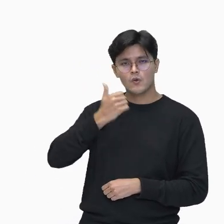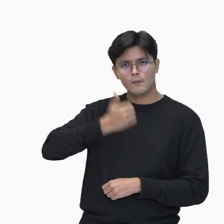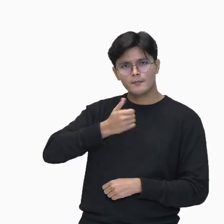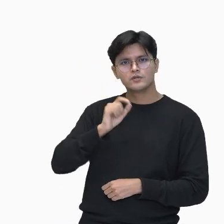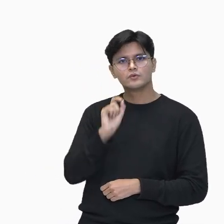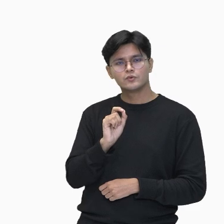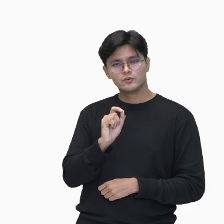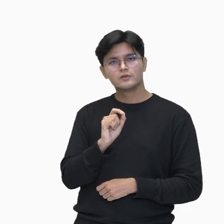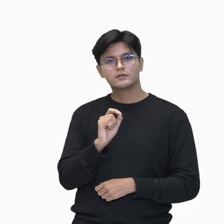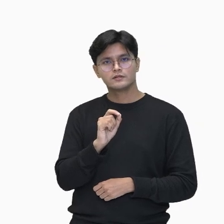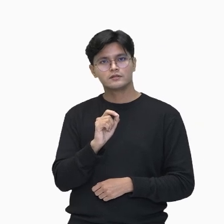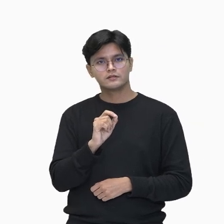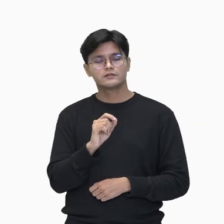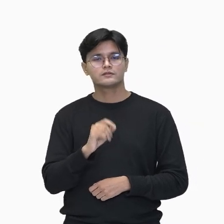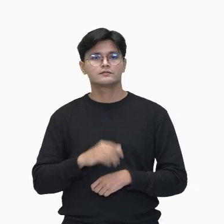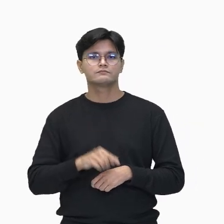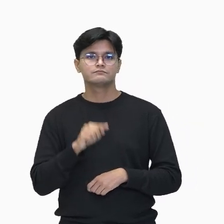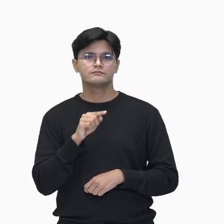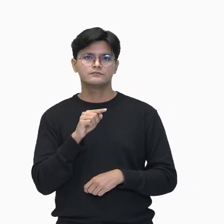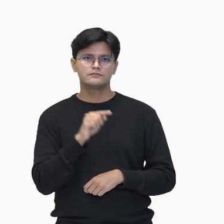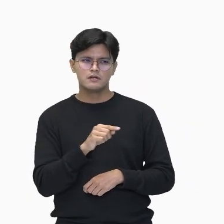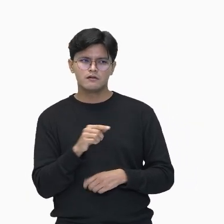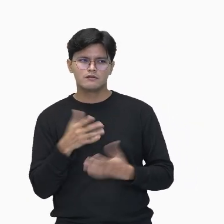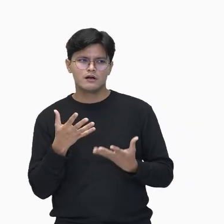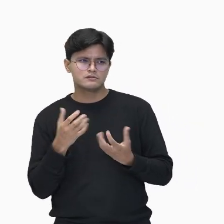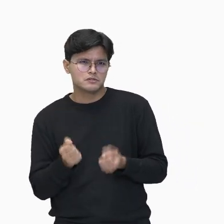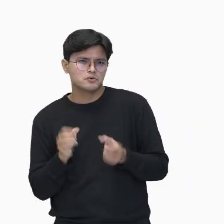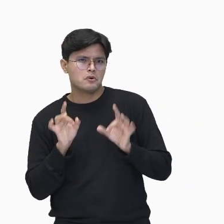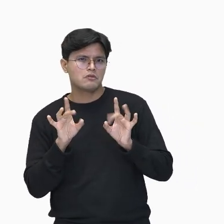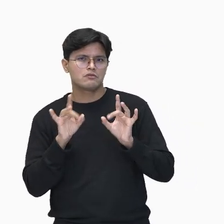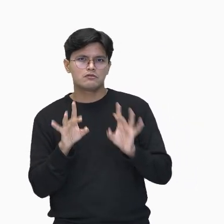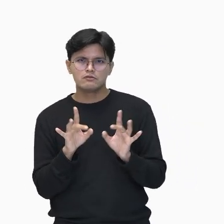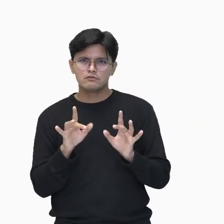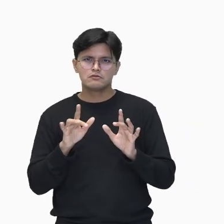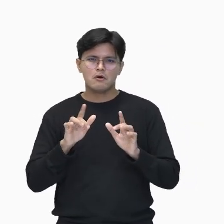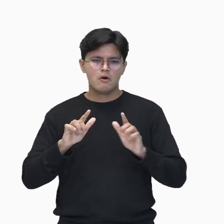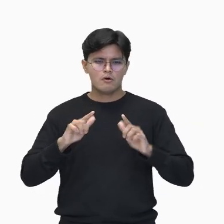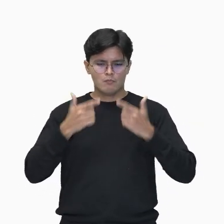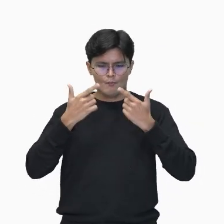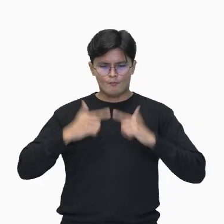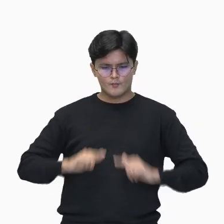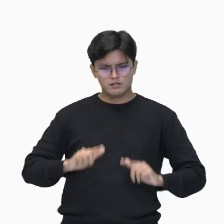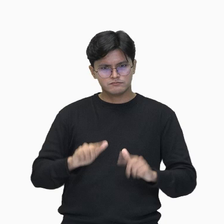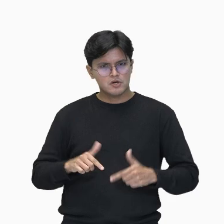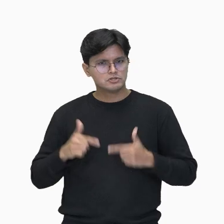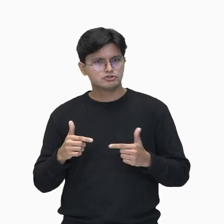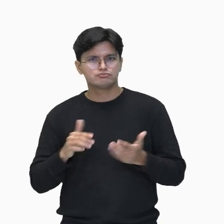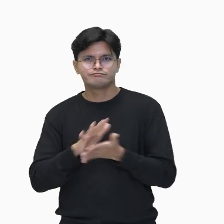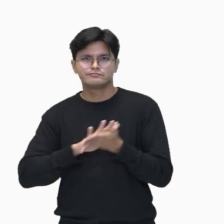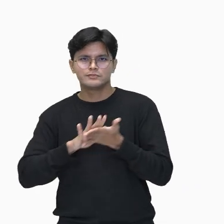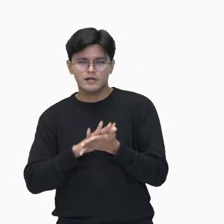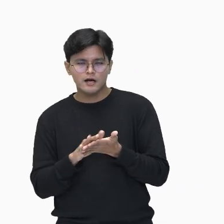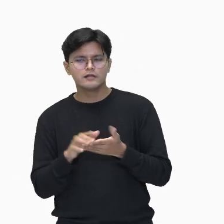conivente na morte de nes de Castro que ele achava que ele também era responsável